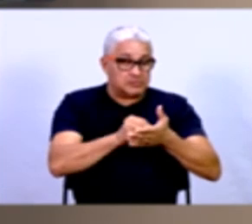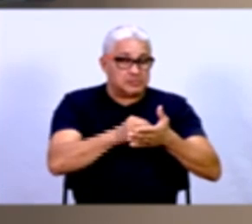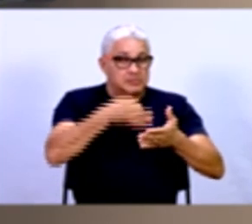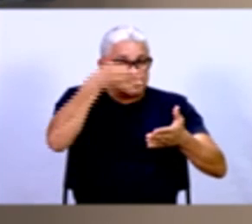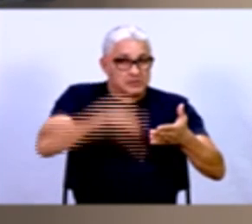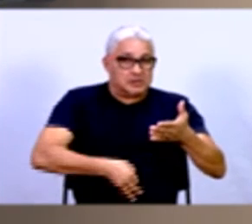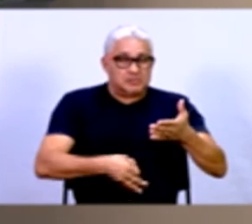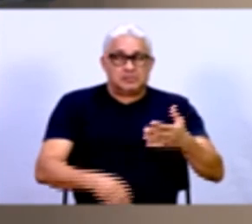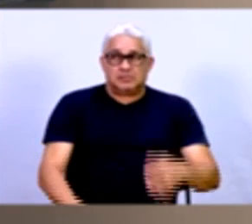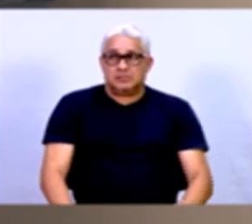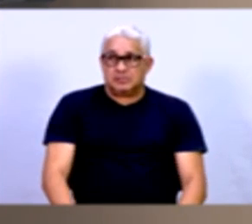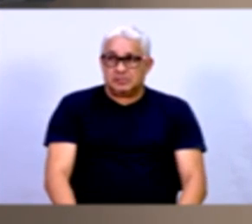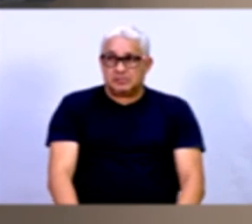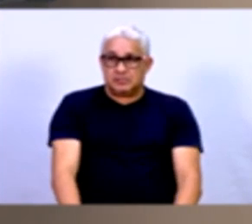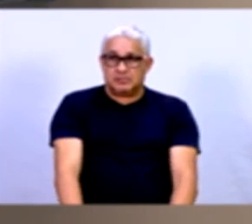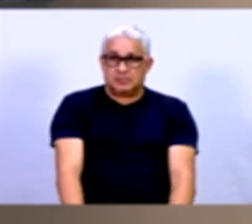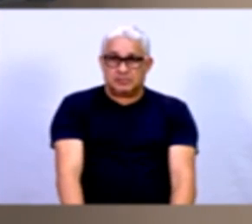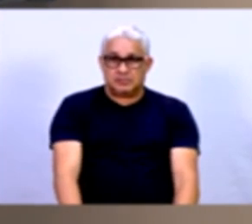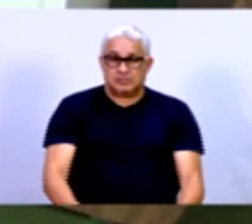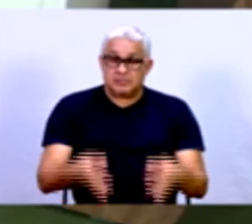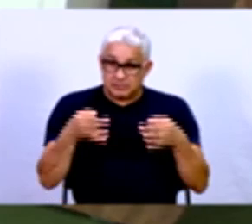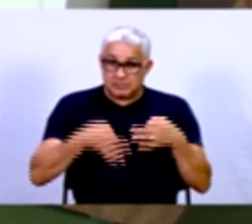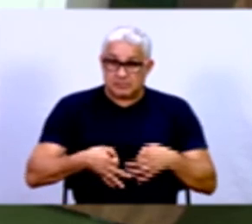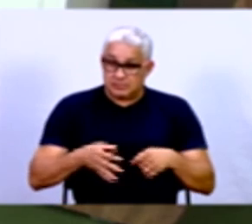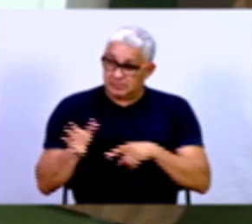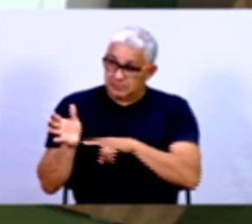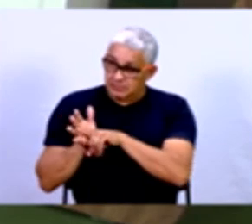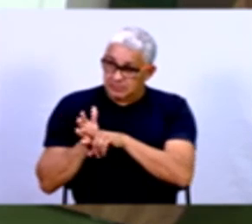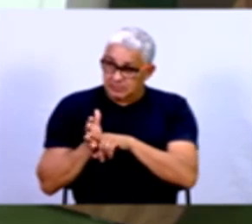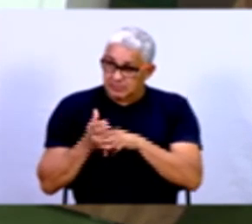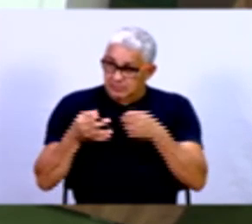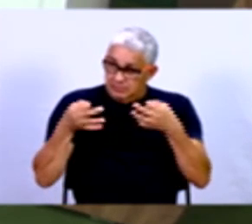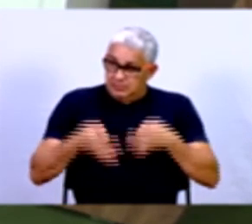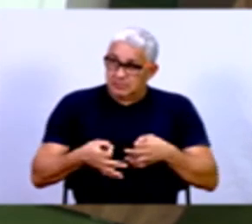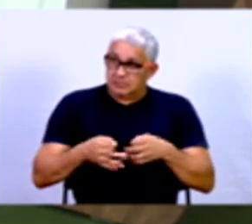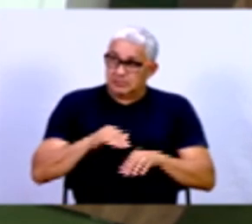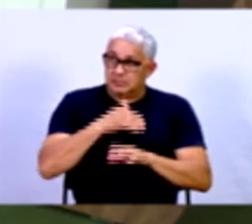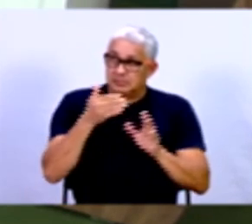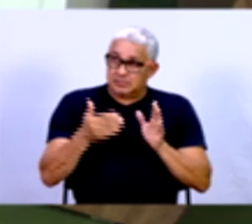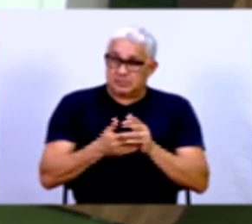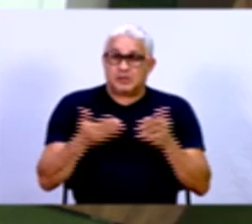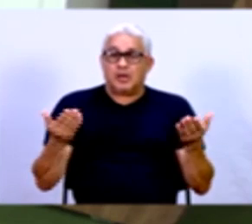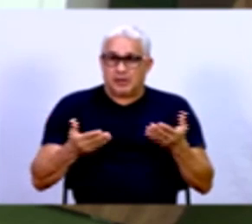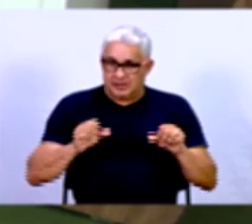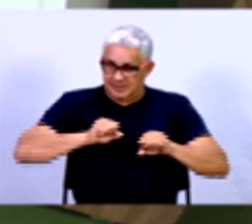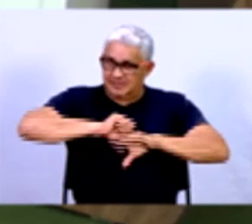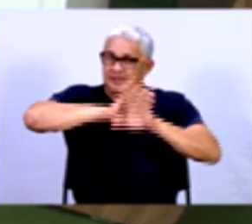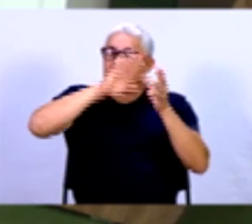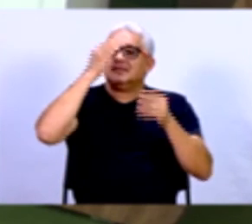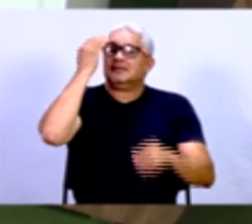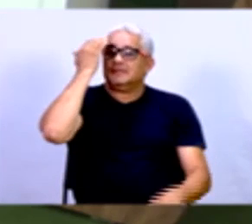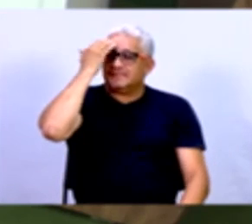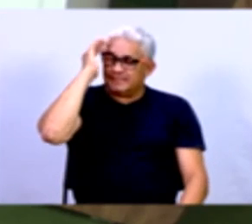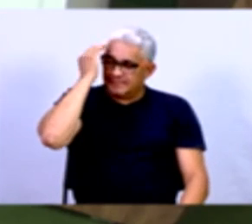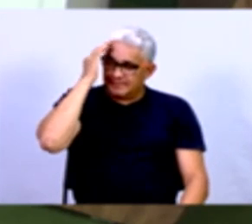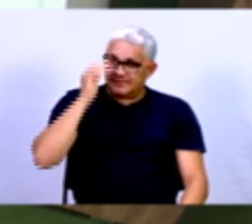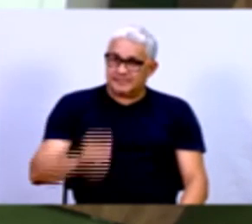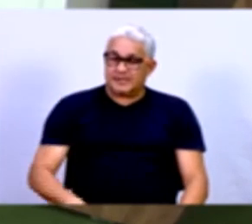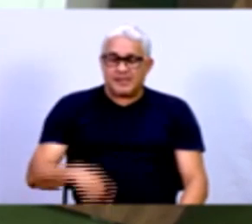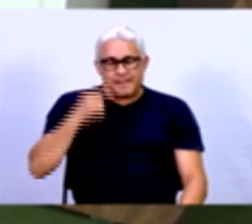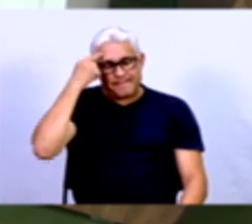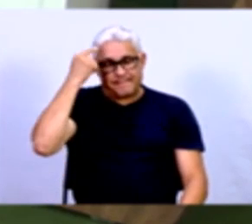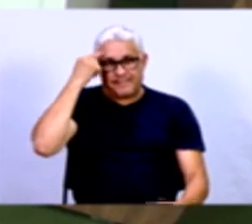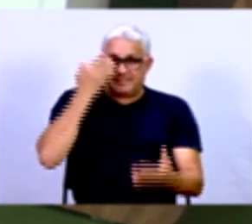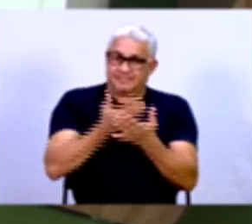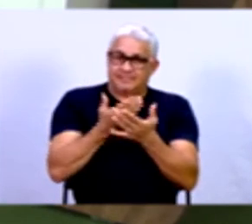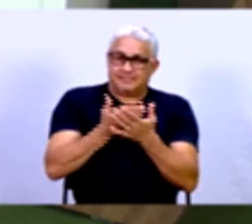tá? Tudo certo, professor? Tudo certo, todo mundo aqui dizendo que agora sim, agora entenderam, tá tudo certo. Eu imaginei, durante a